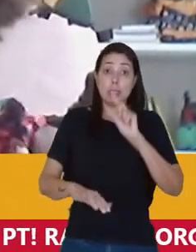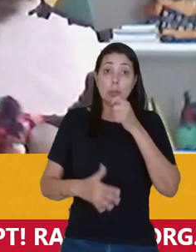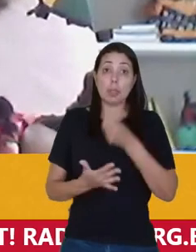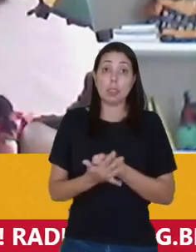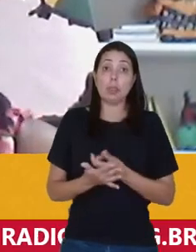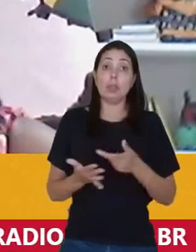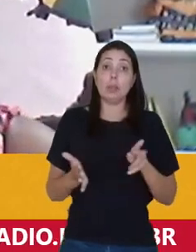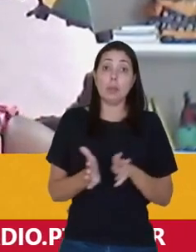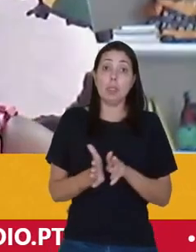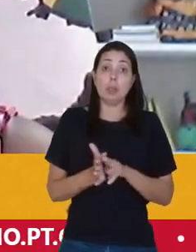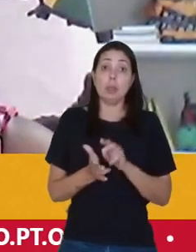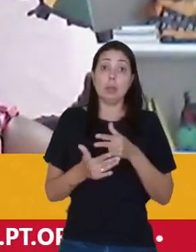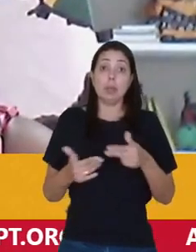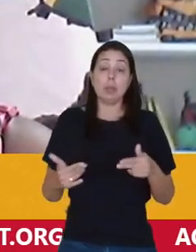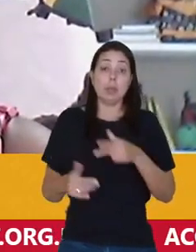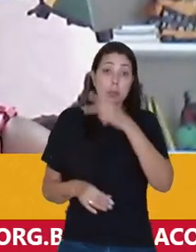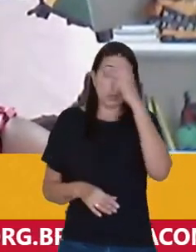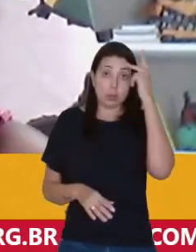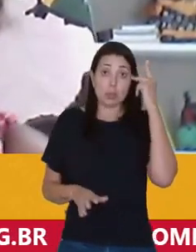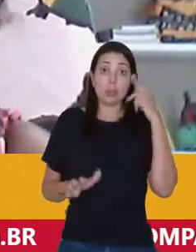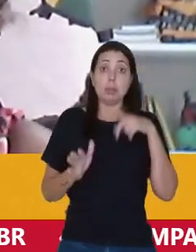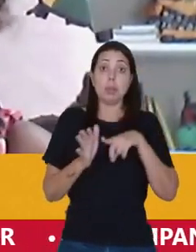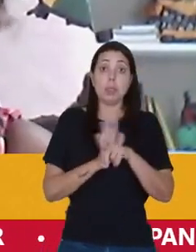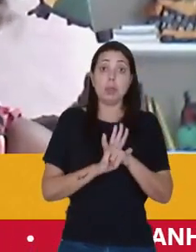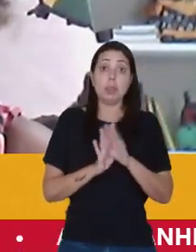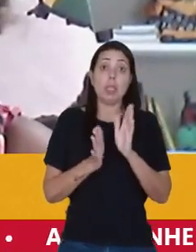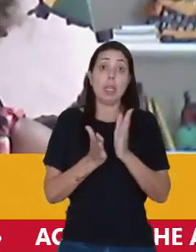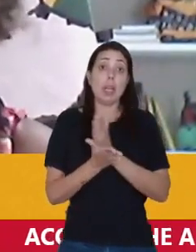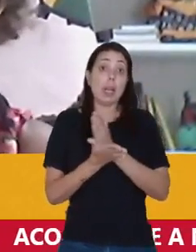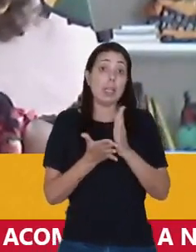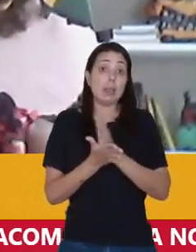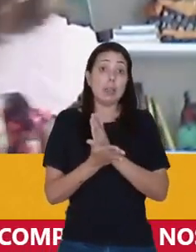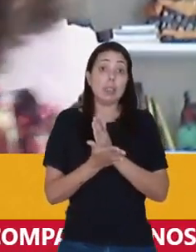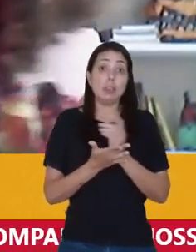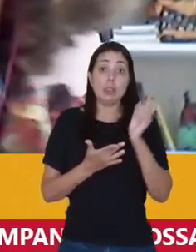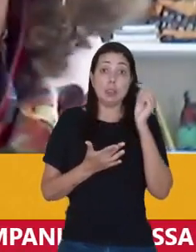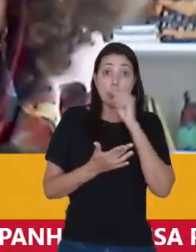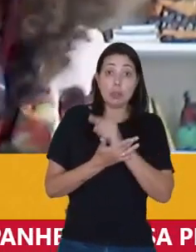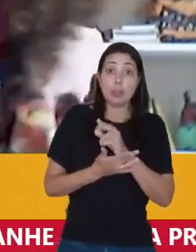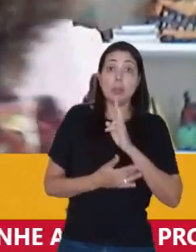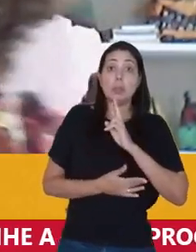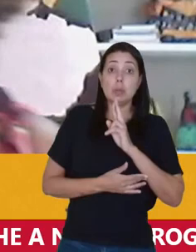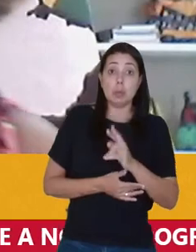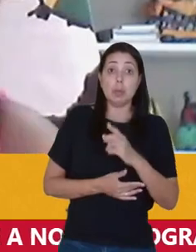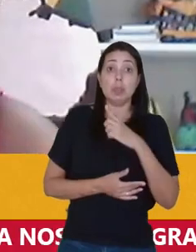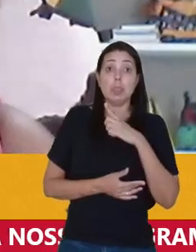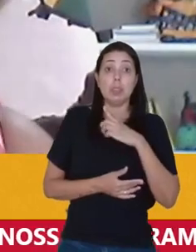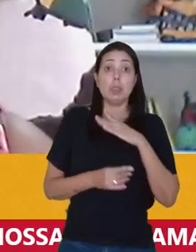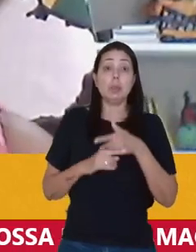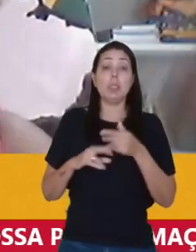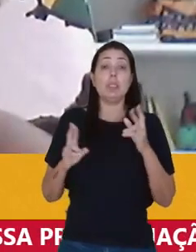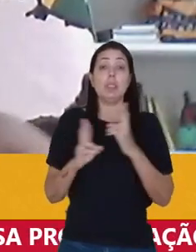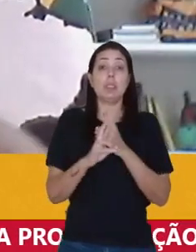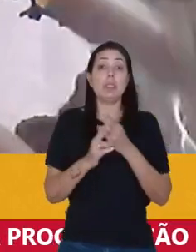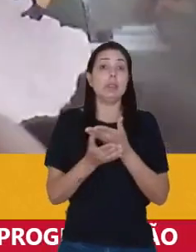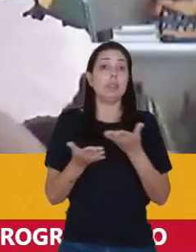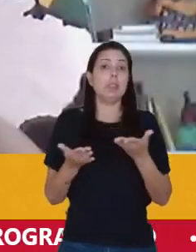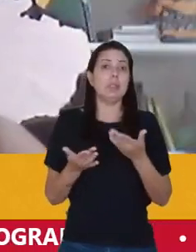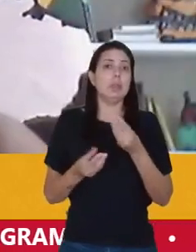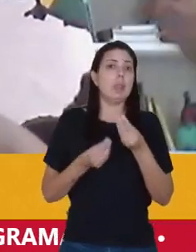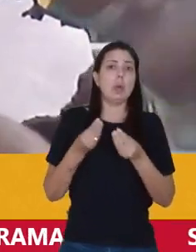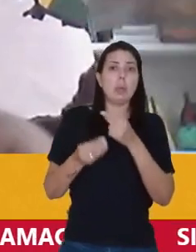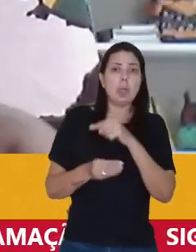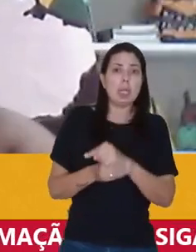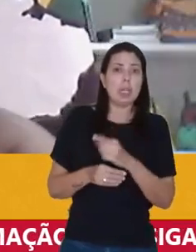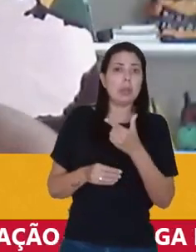patriarcal. E uma coisa que as pessoas me perguntam, que aí às vezes é complexo para responder, em relação assim, mas no quilombo